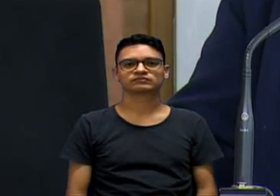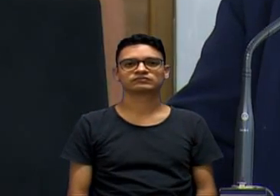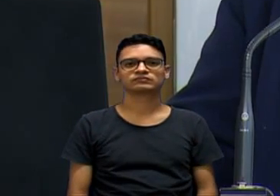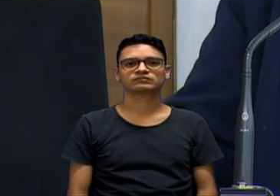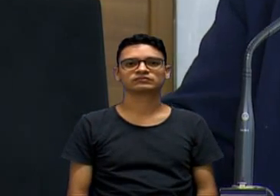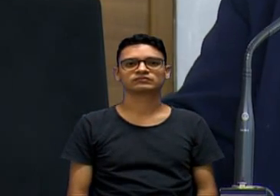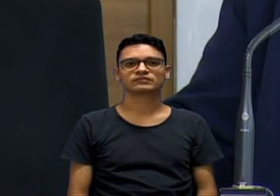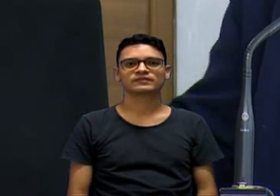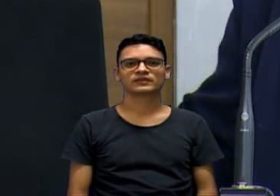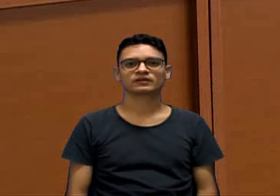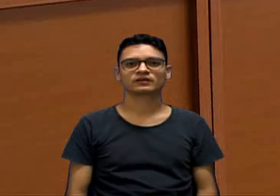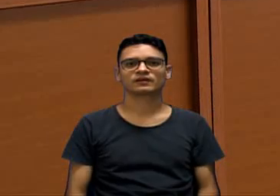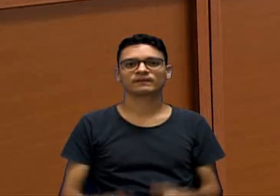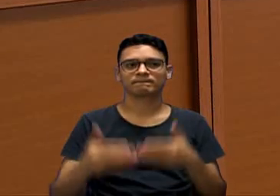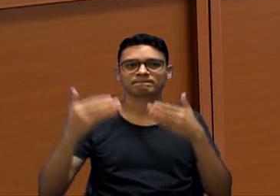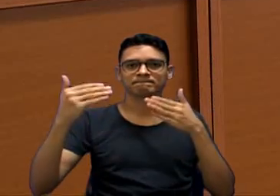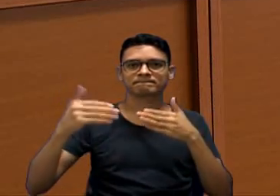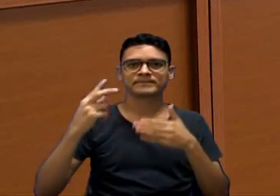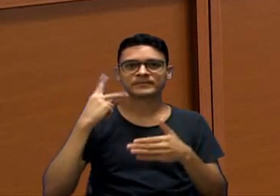com o vereador.